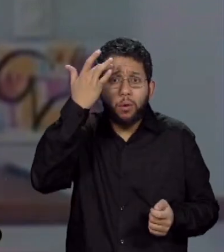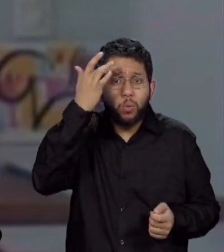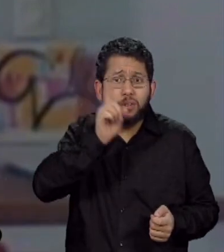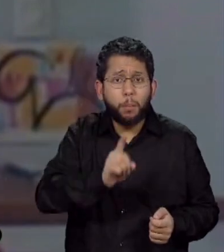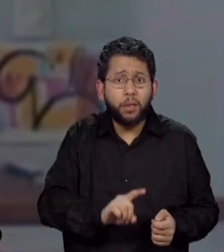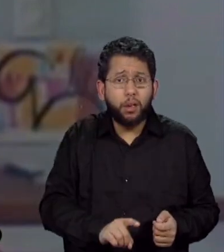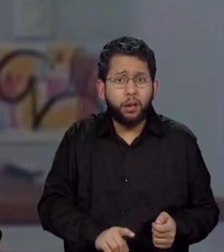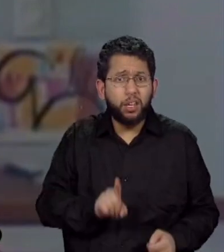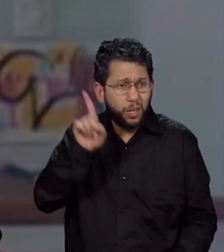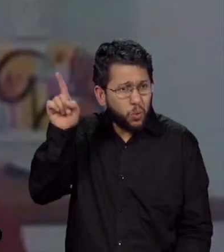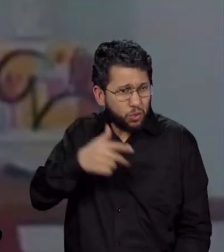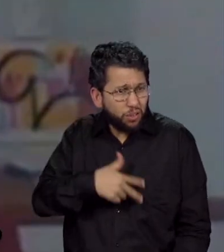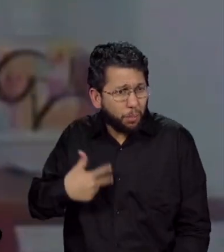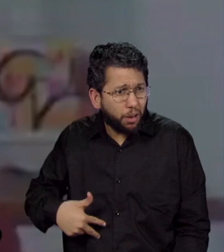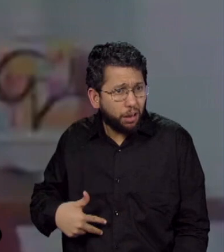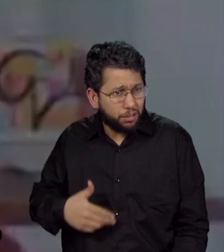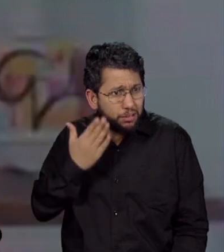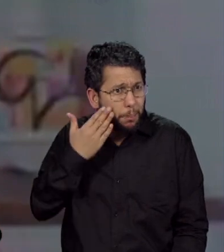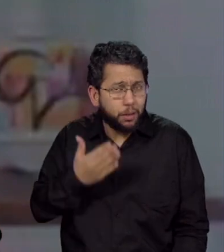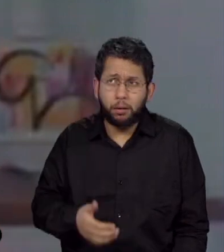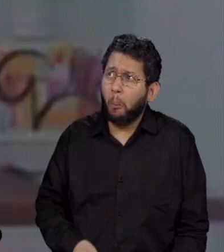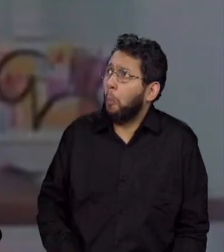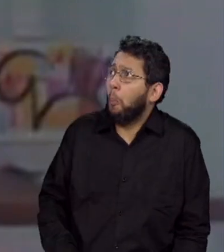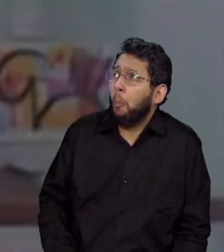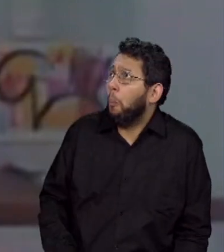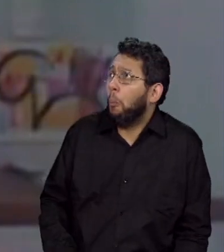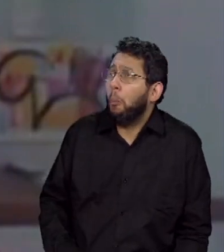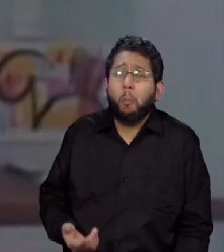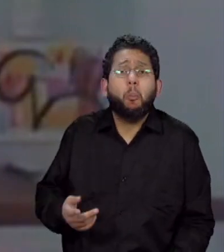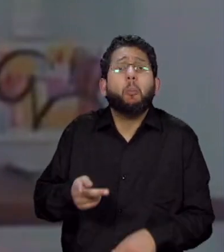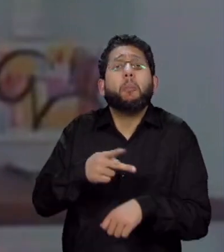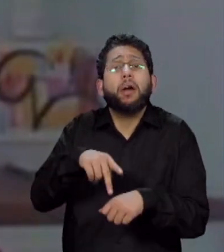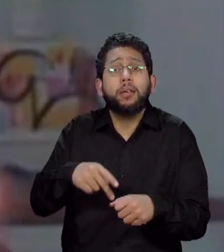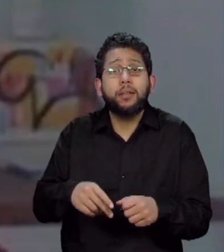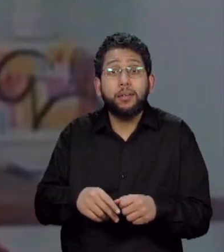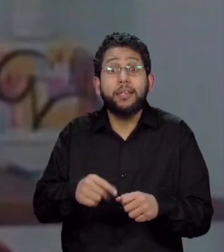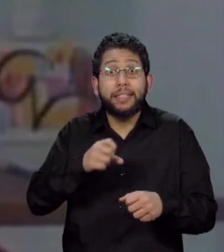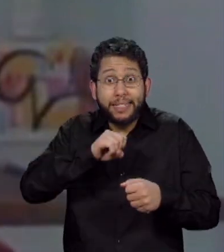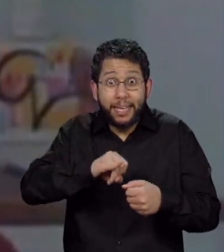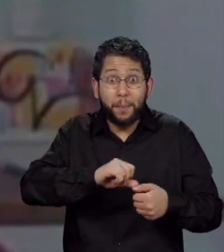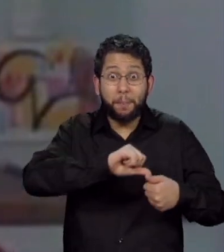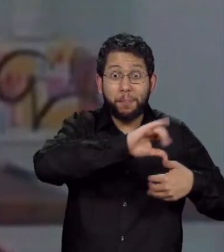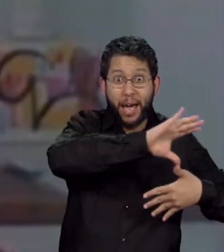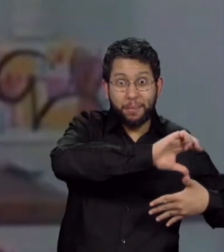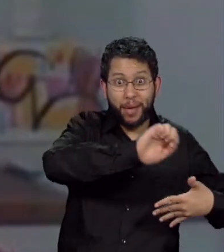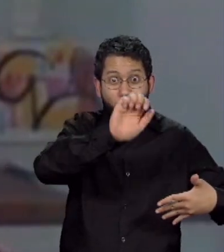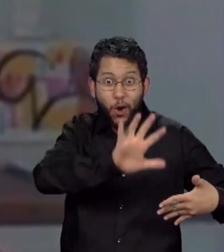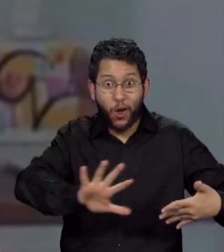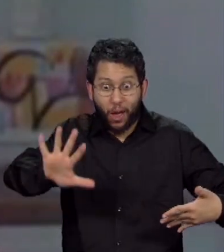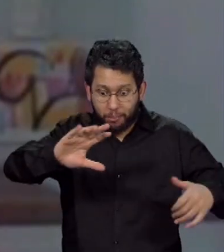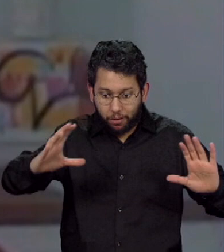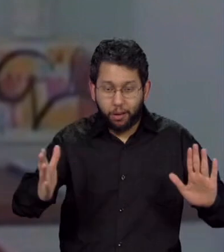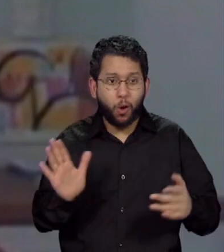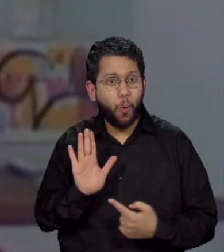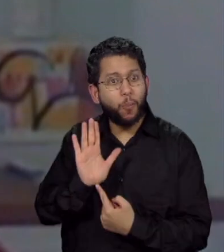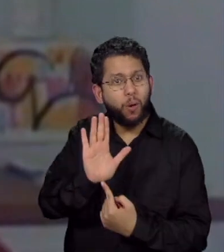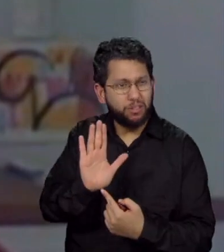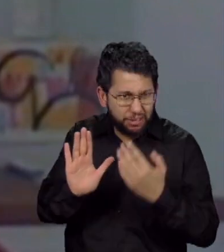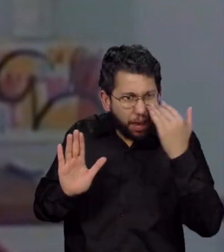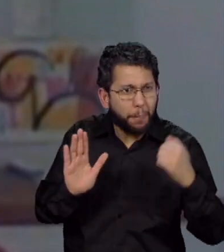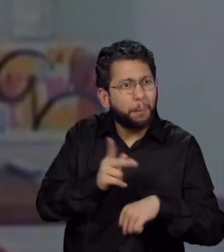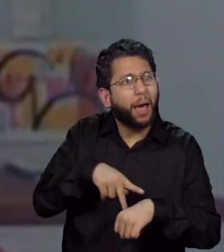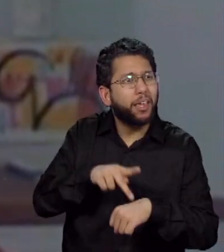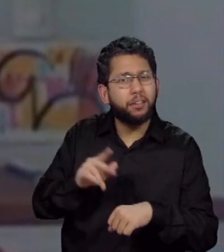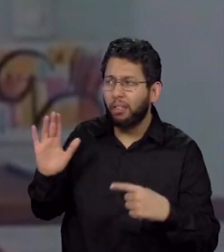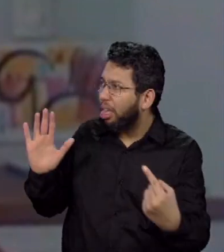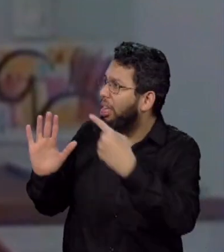era um produto nórdico. Onde é a Escandinávia? Né? Não sabiam nem identificar geograficamente esse país. E,